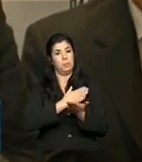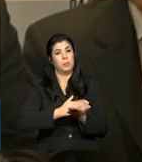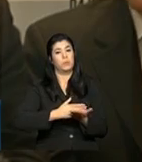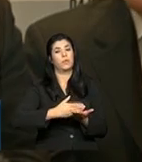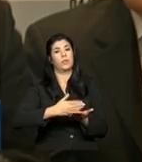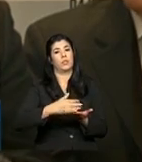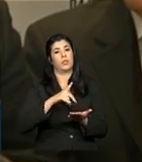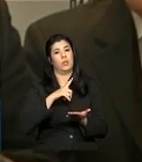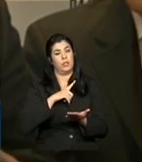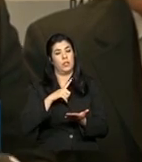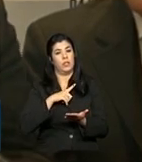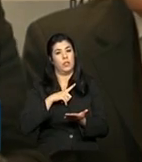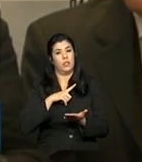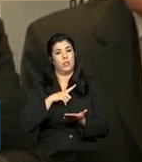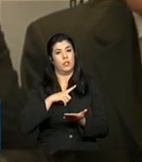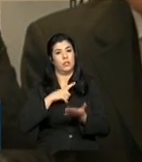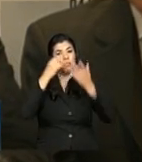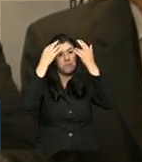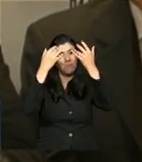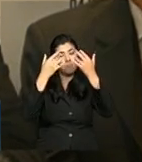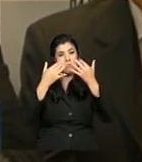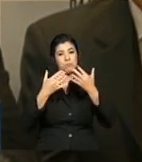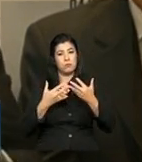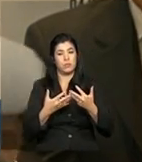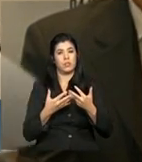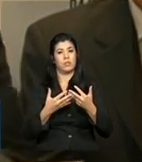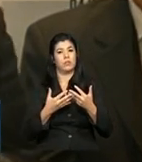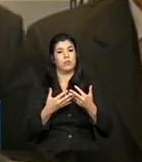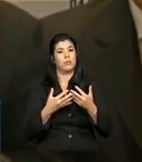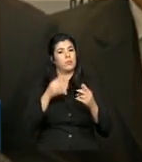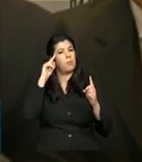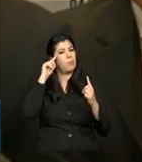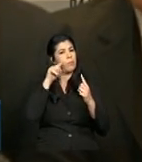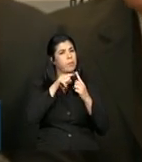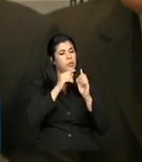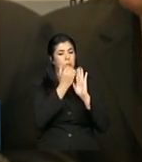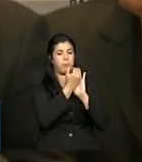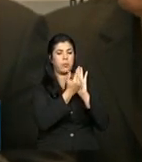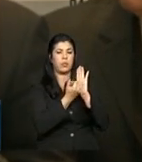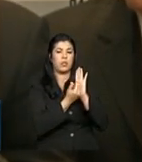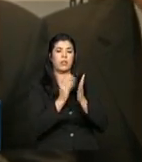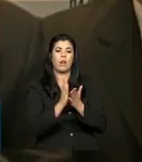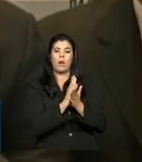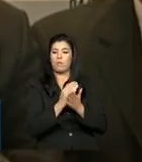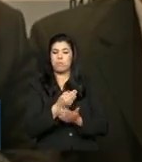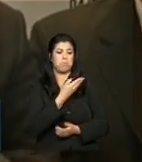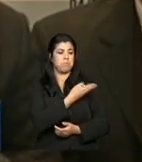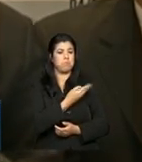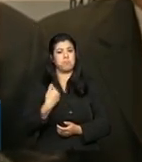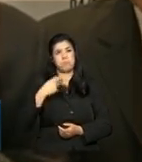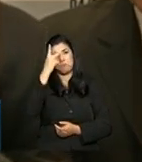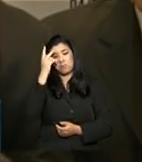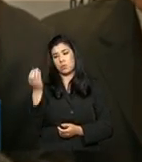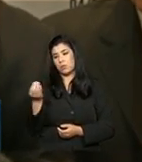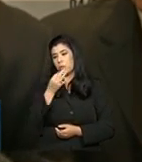o que teria que colocar do leilão são esses pontos. Questiono se algum colega aqui da mesa gostaria de